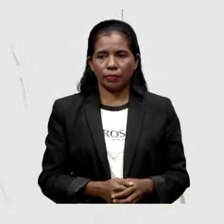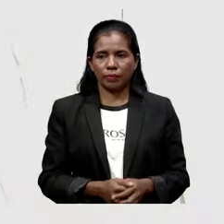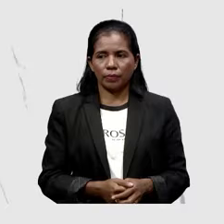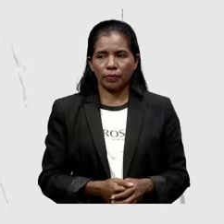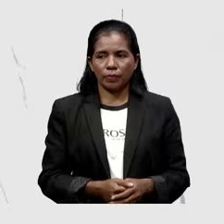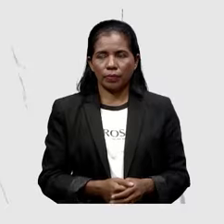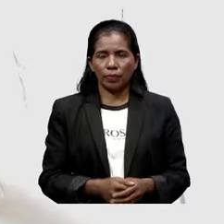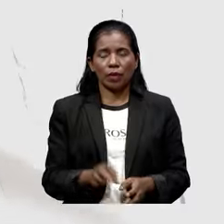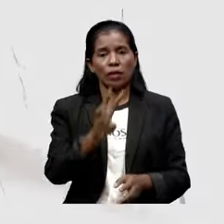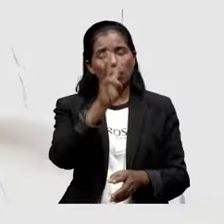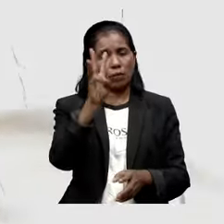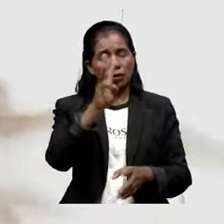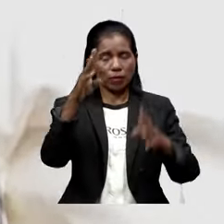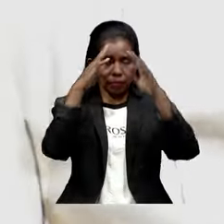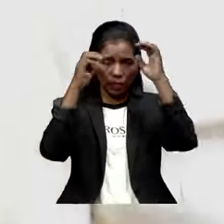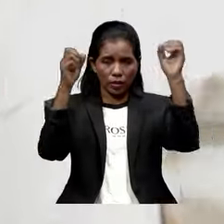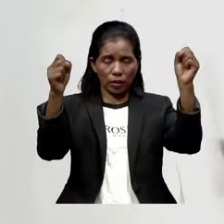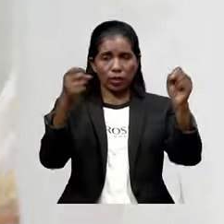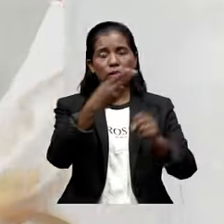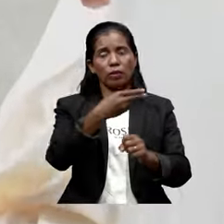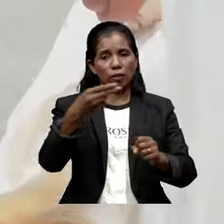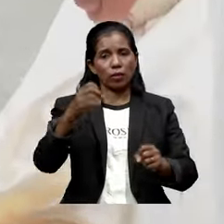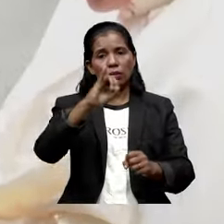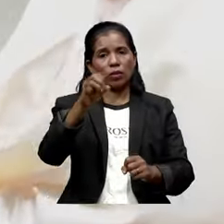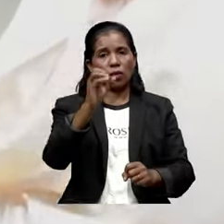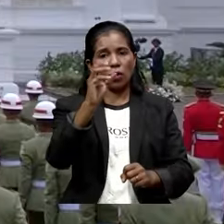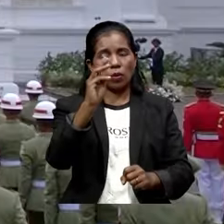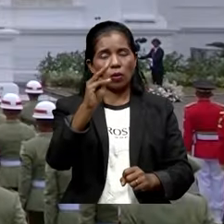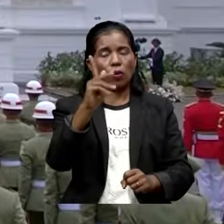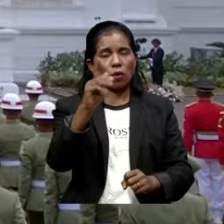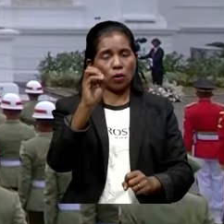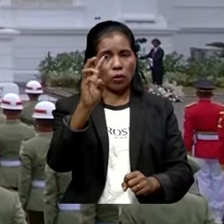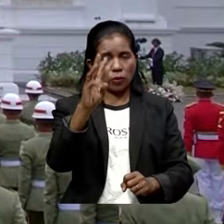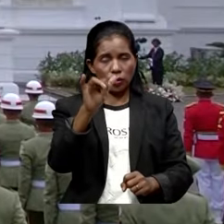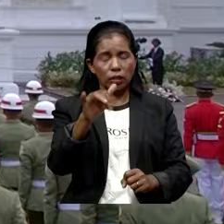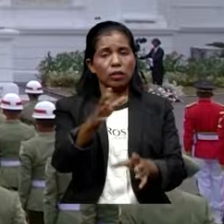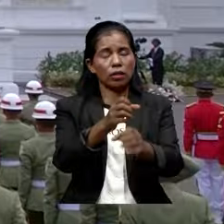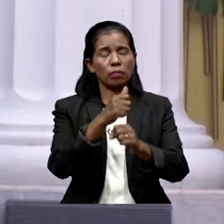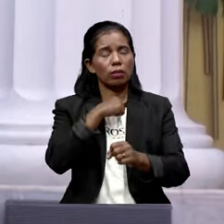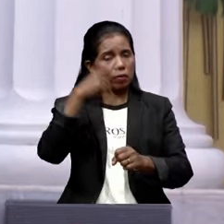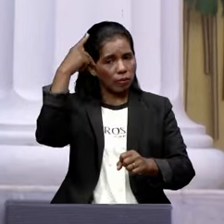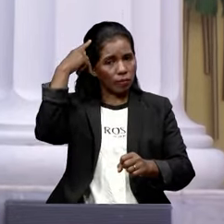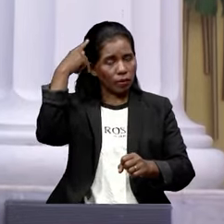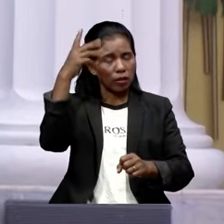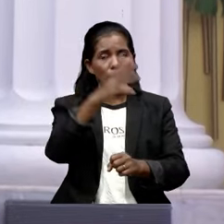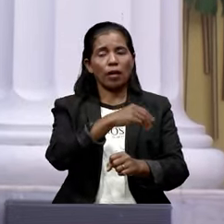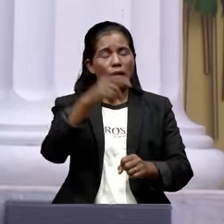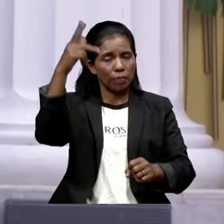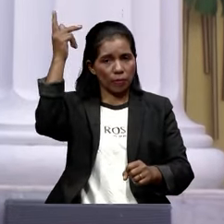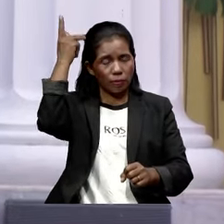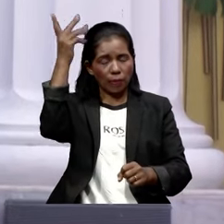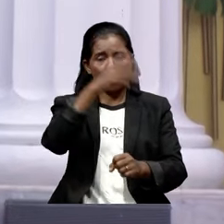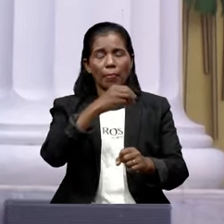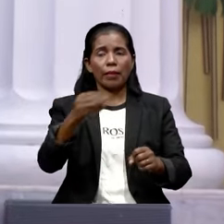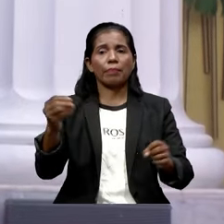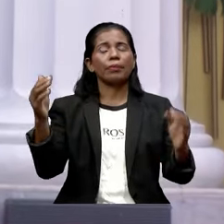E a quarta-feira, o presidente da República Indonésia, Joko Widodo, simo Papa Francisco e o Palácio Presidencial Istana Merdeka. Antes de